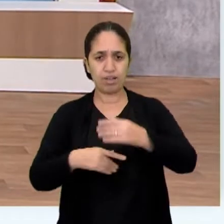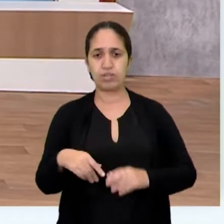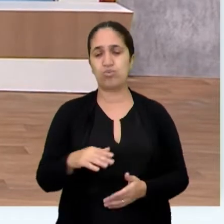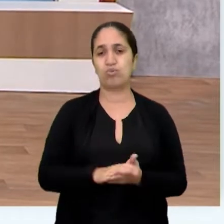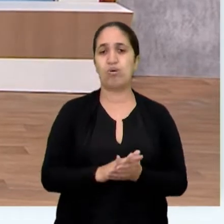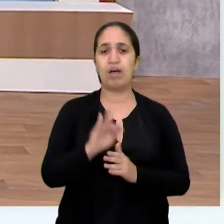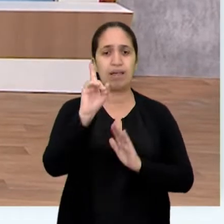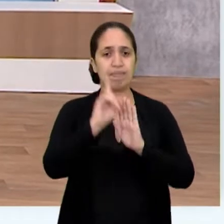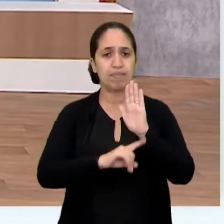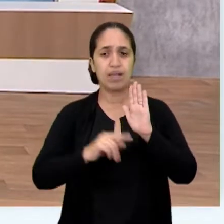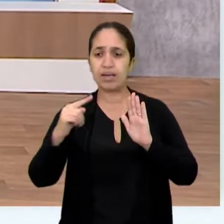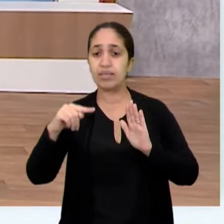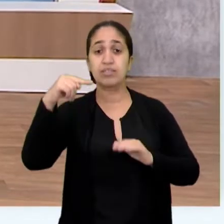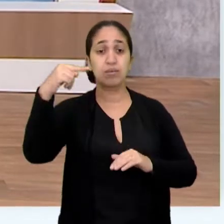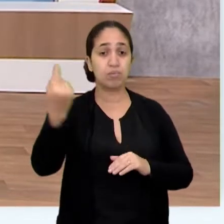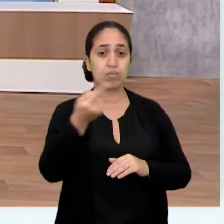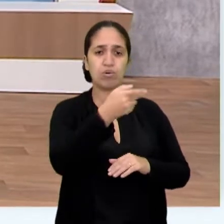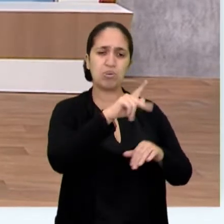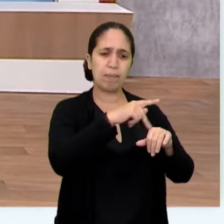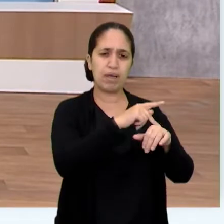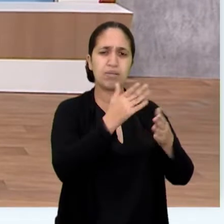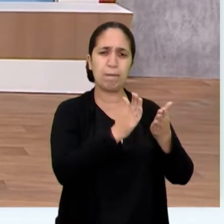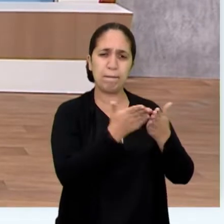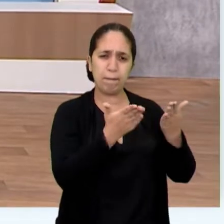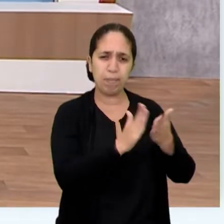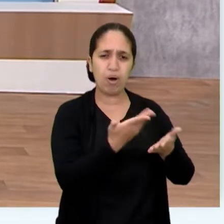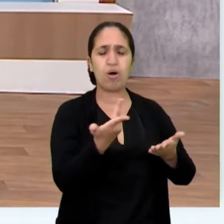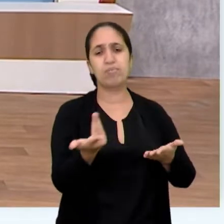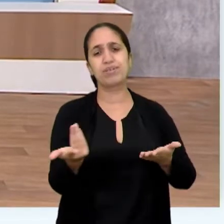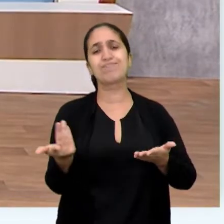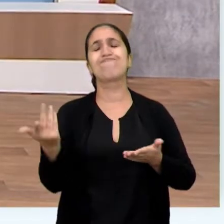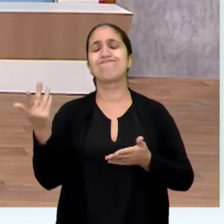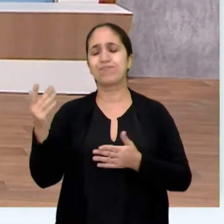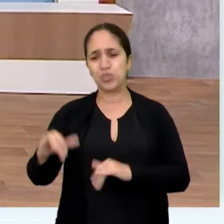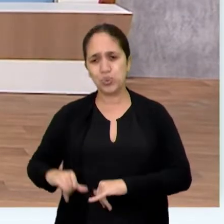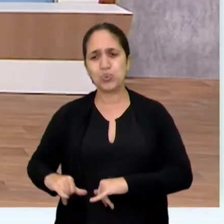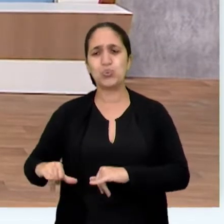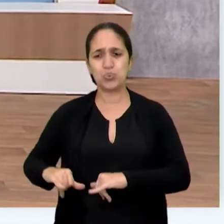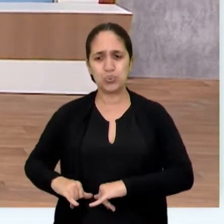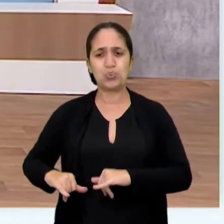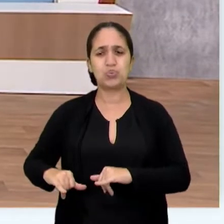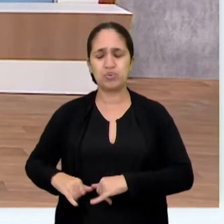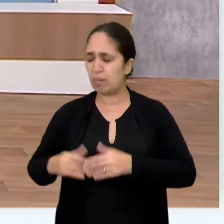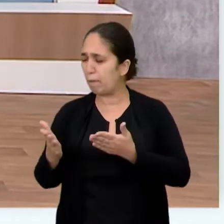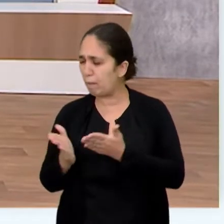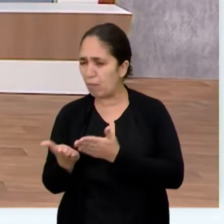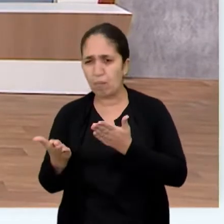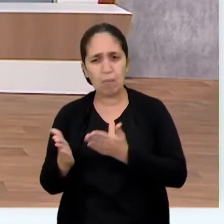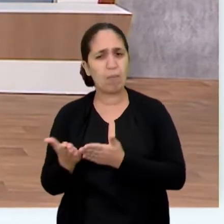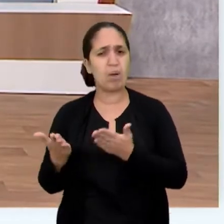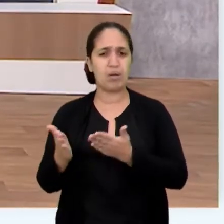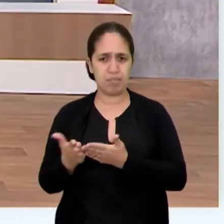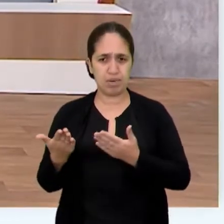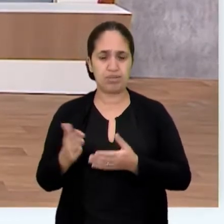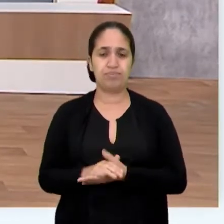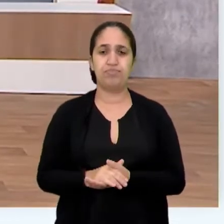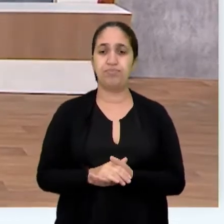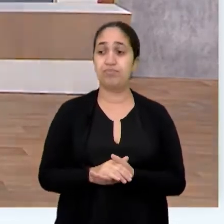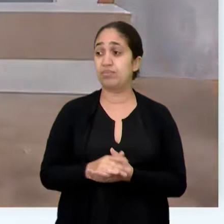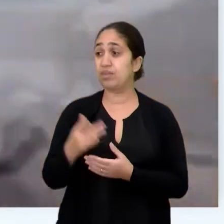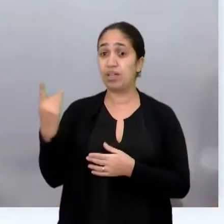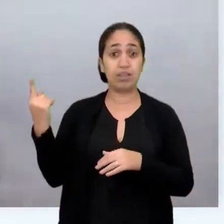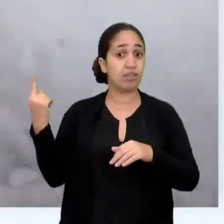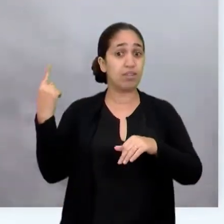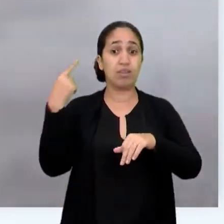mais pobres das Américas, ainda sofre com extrema pobreza e uma economia em recessão. É o exato momento